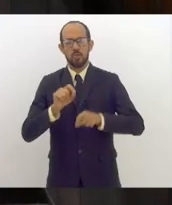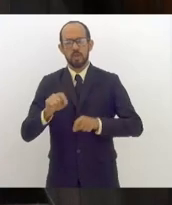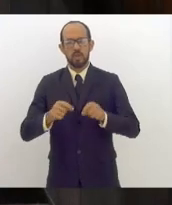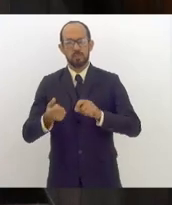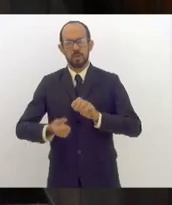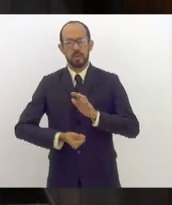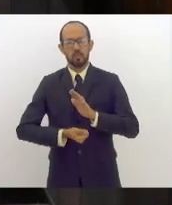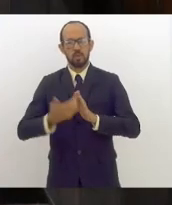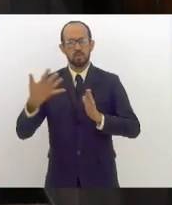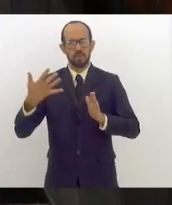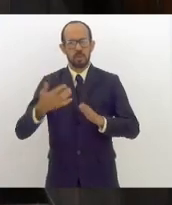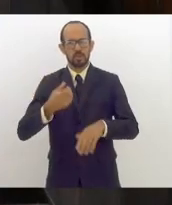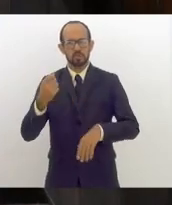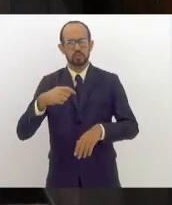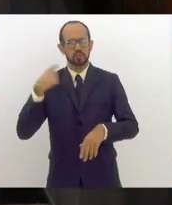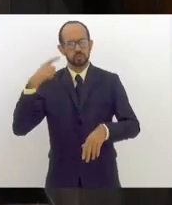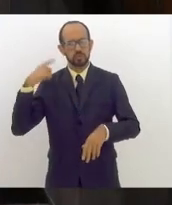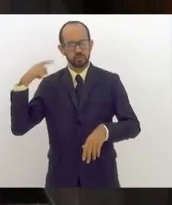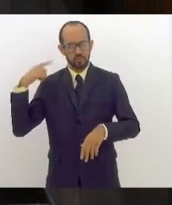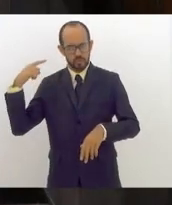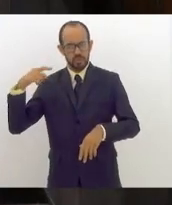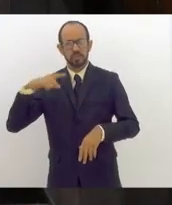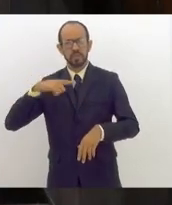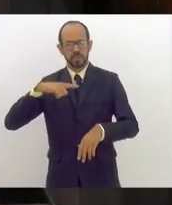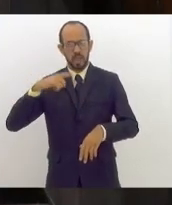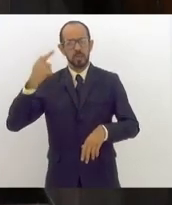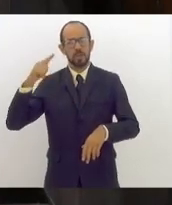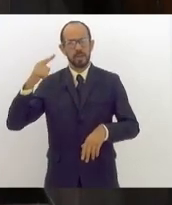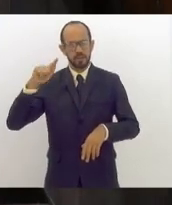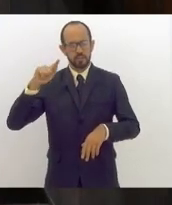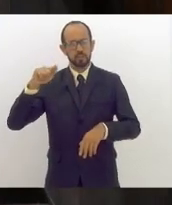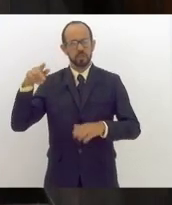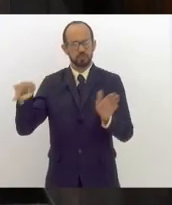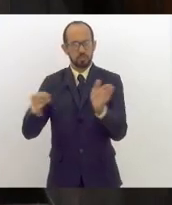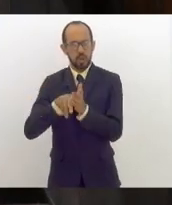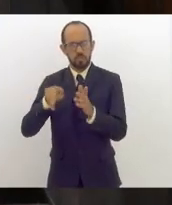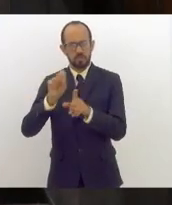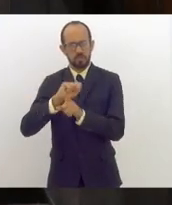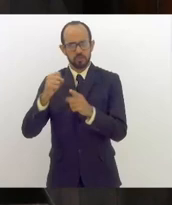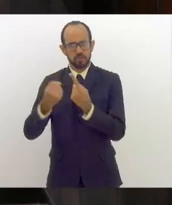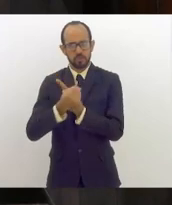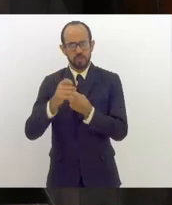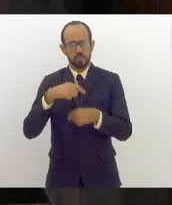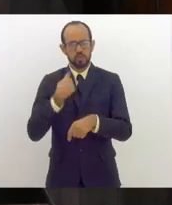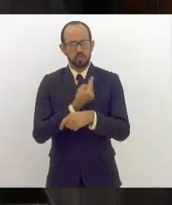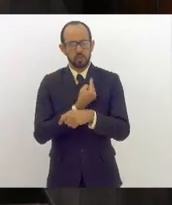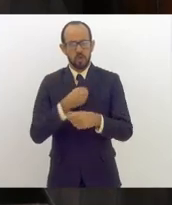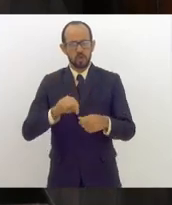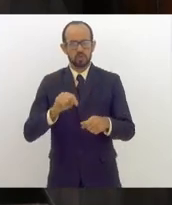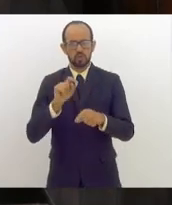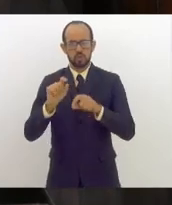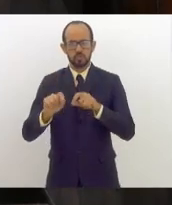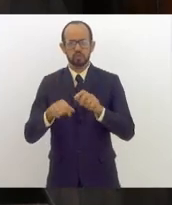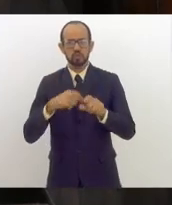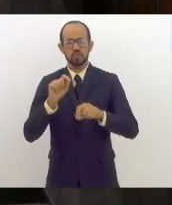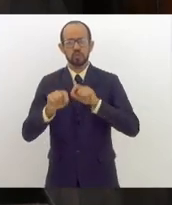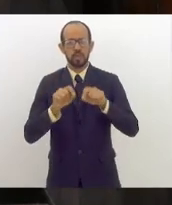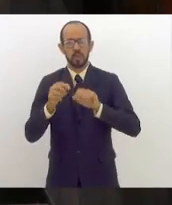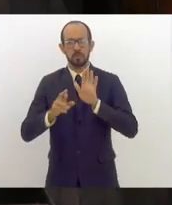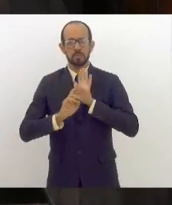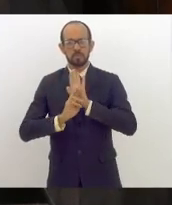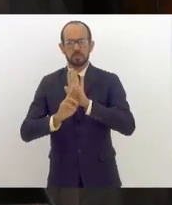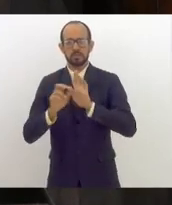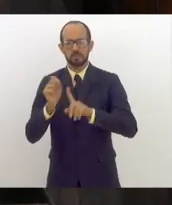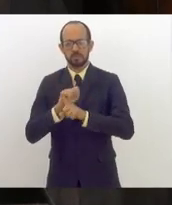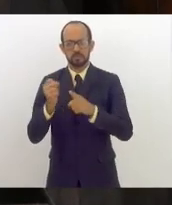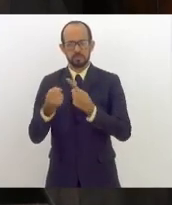advocacia e se reflete na verdade numa garantia da sociedade Nós somos o Porta Voz do Povo somos nós que levamos as